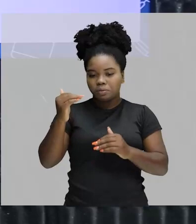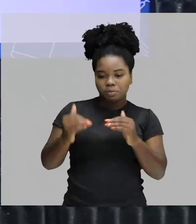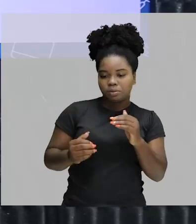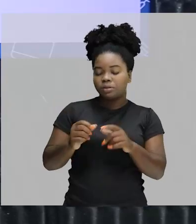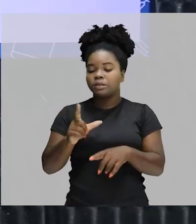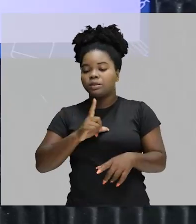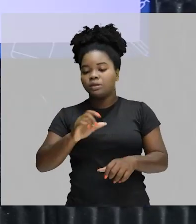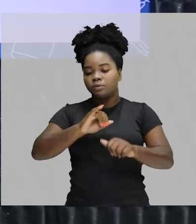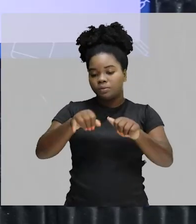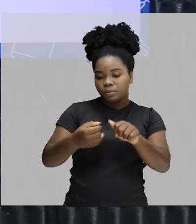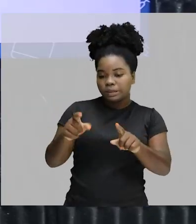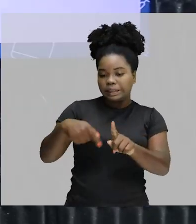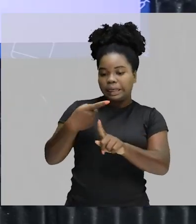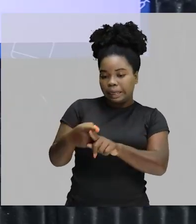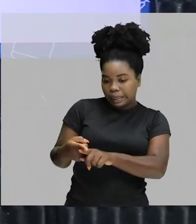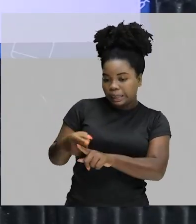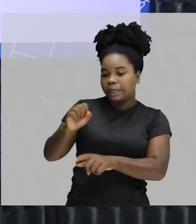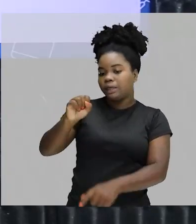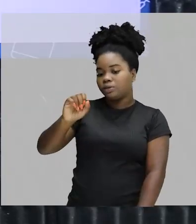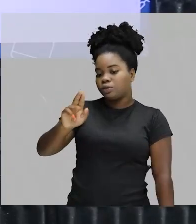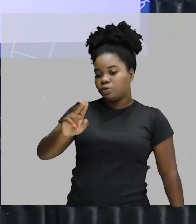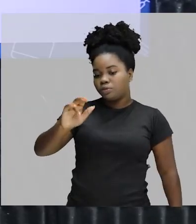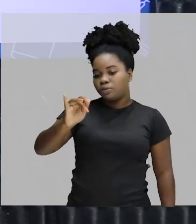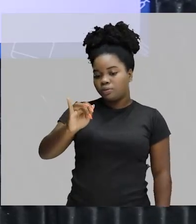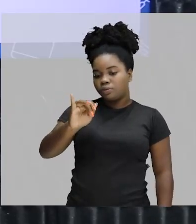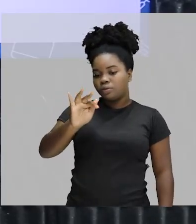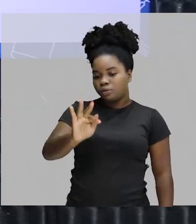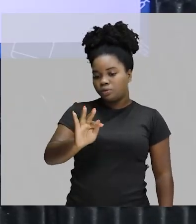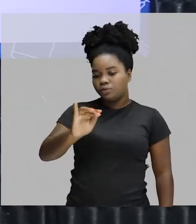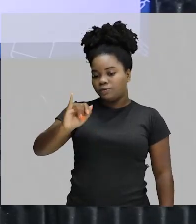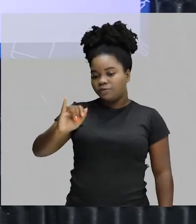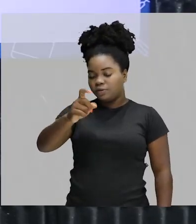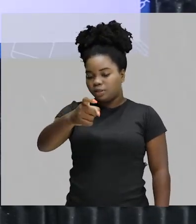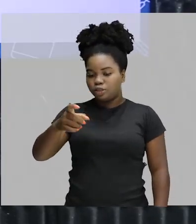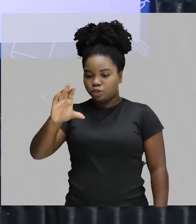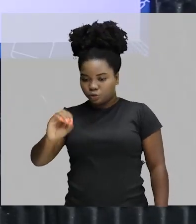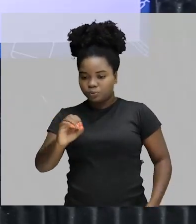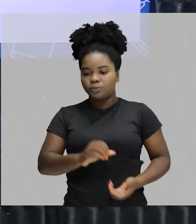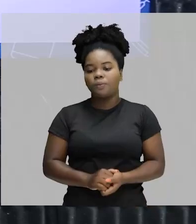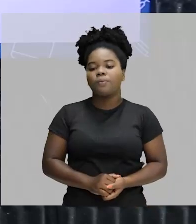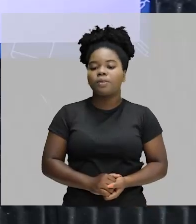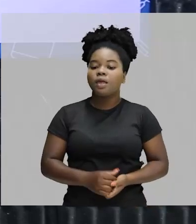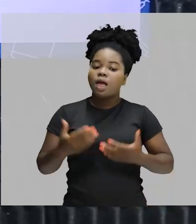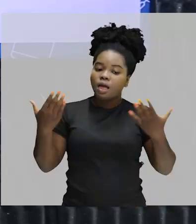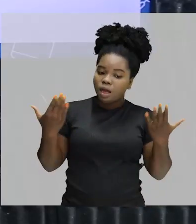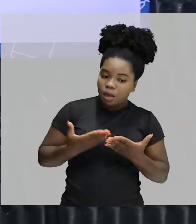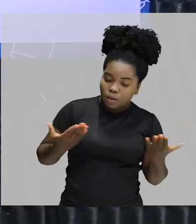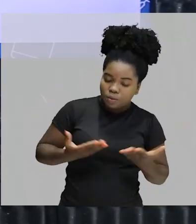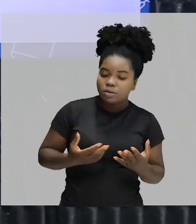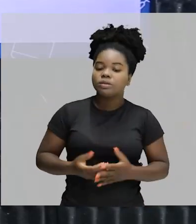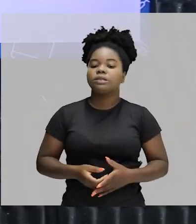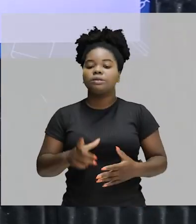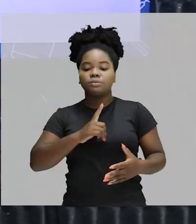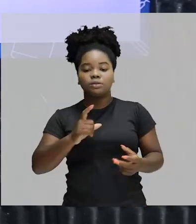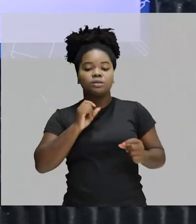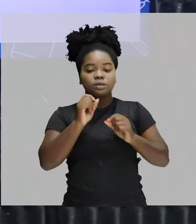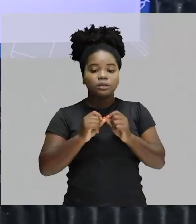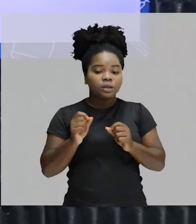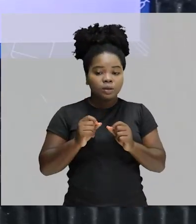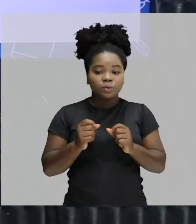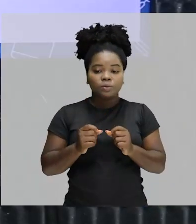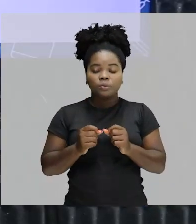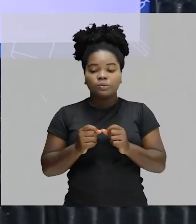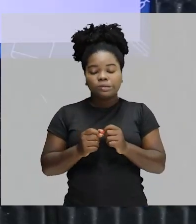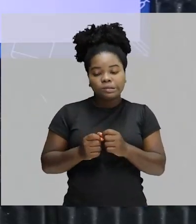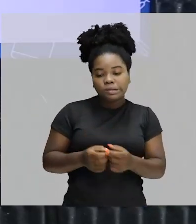ter o adjetivo mais o sufixo. E aí, nesses casos aqui que nós temos que prestar muita atenção,